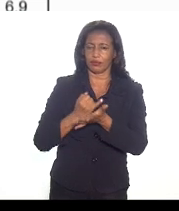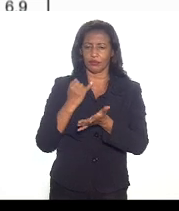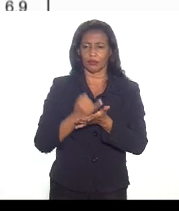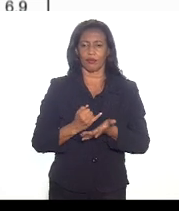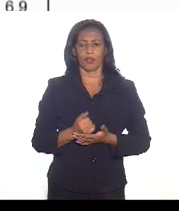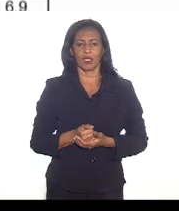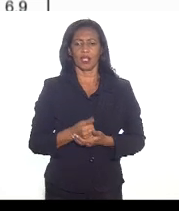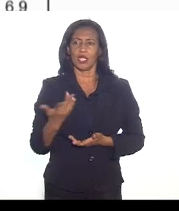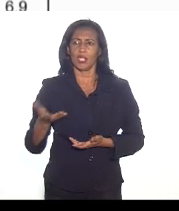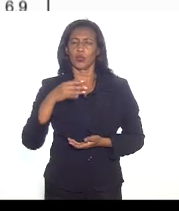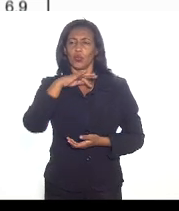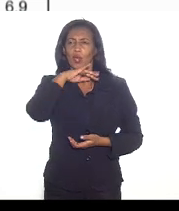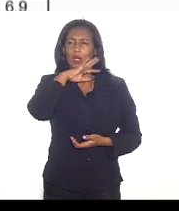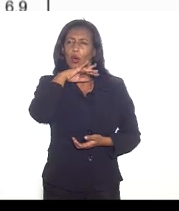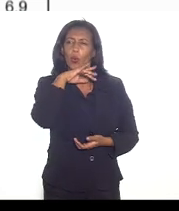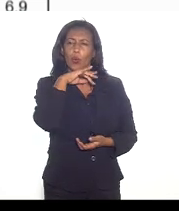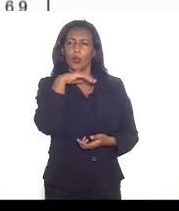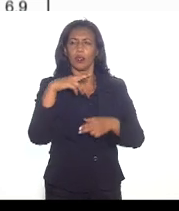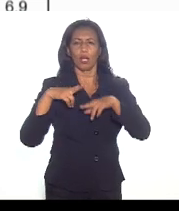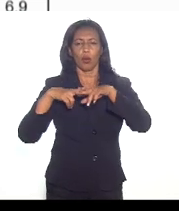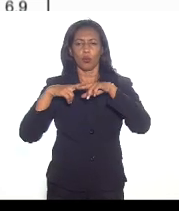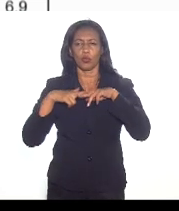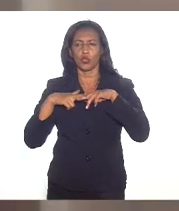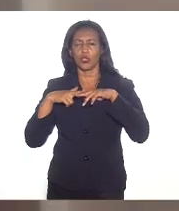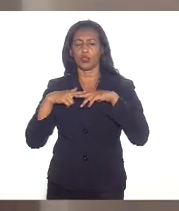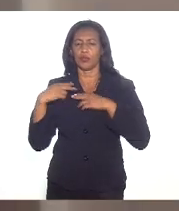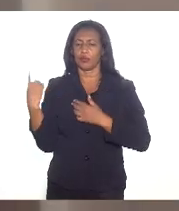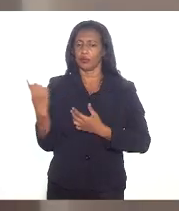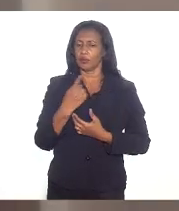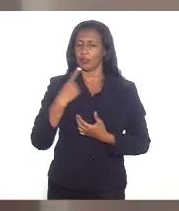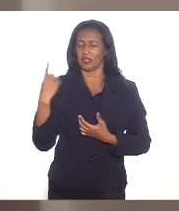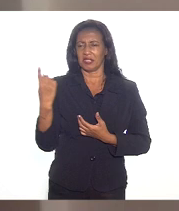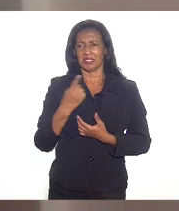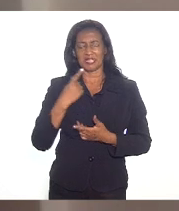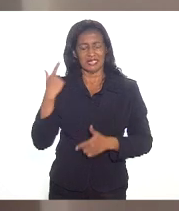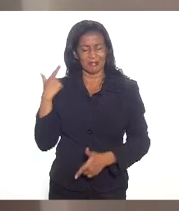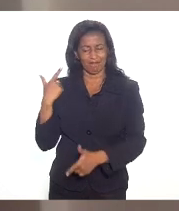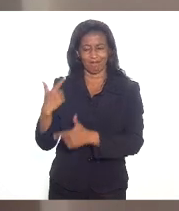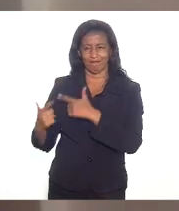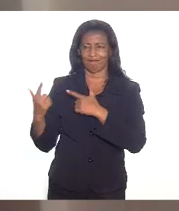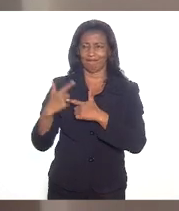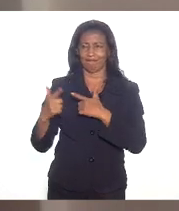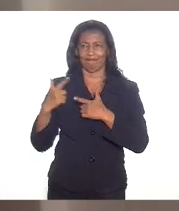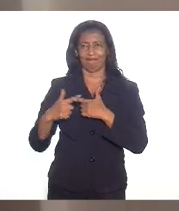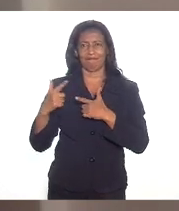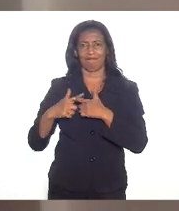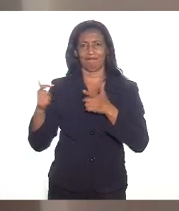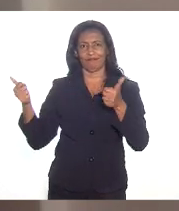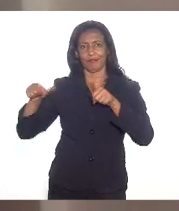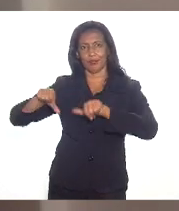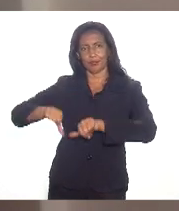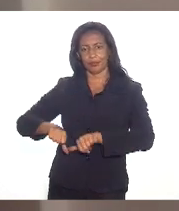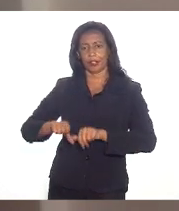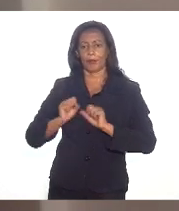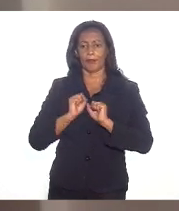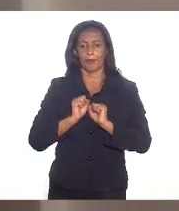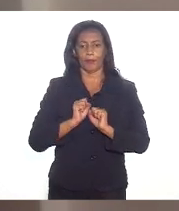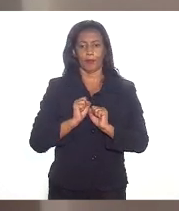que era ruim, e é um dos motivos da gente ter a periferia mais precária do Sul-Sudeste. Pode, por